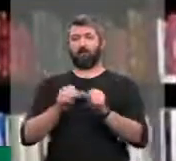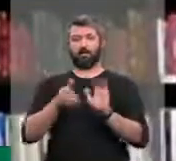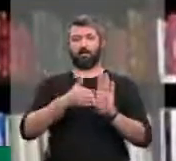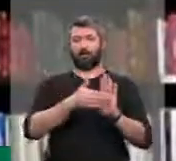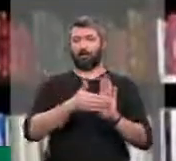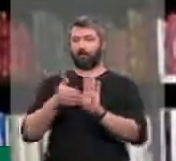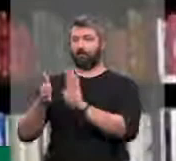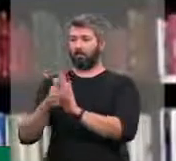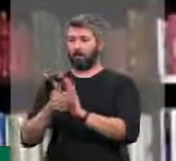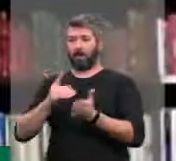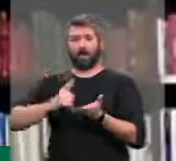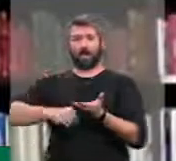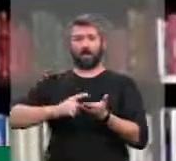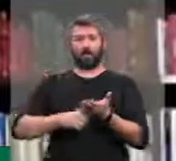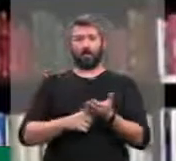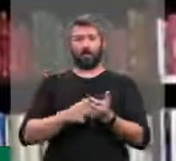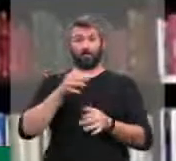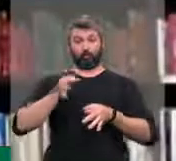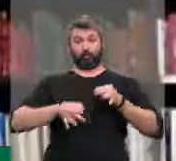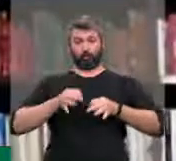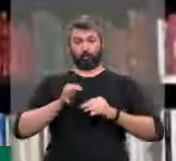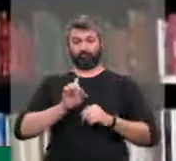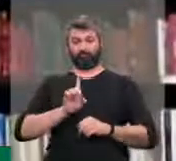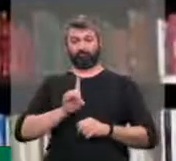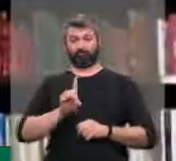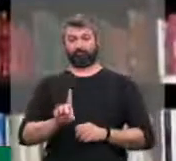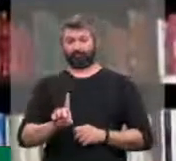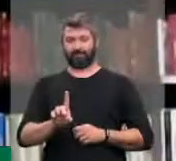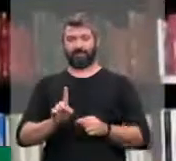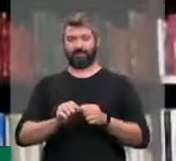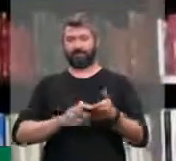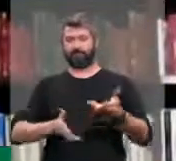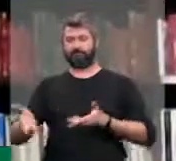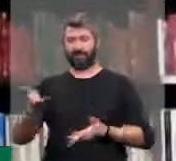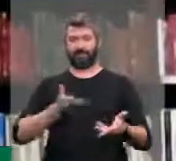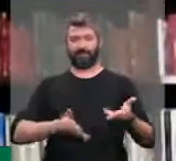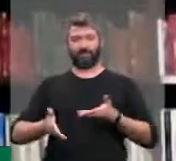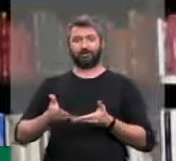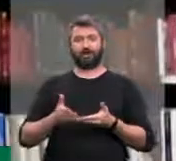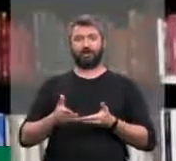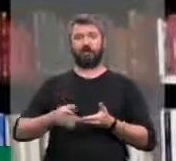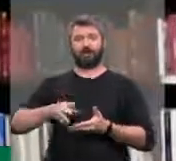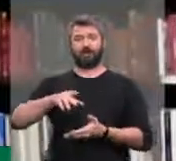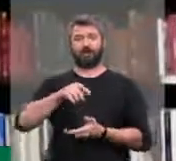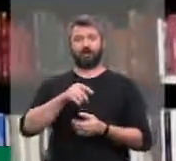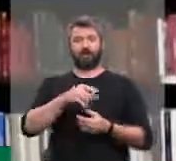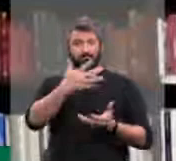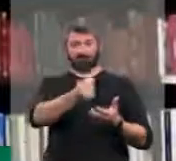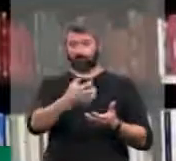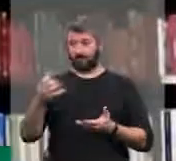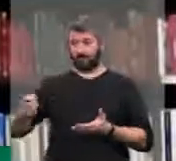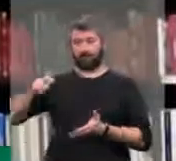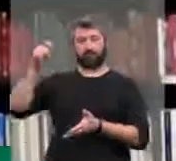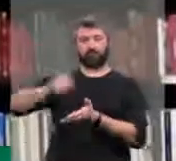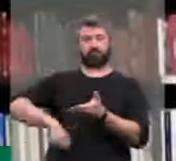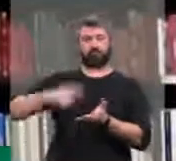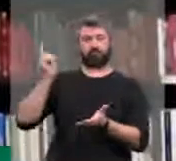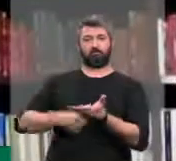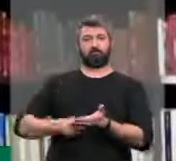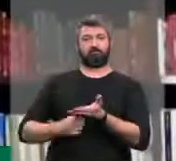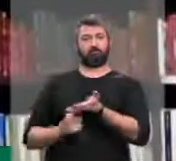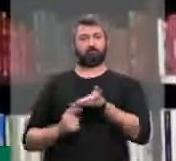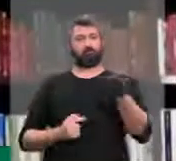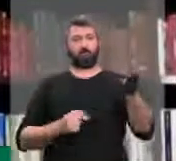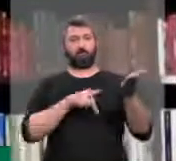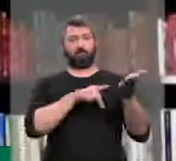de acordo perante o juízo auxiliar de conciliação de precatórios, que a homologará, dando conhecimento ao presidente do